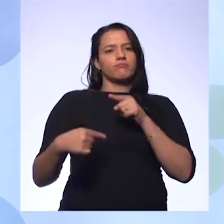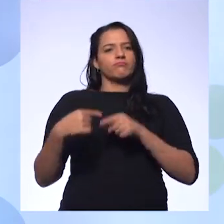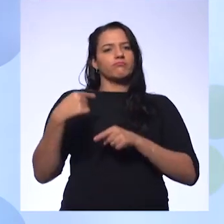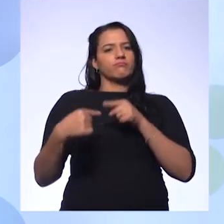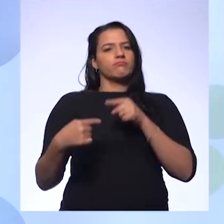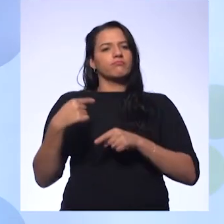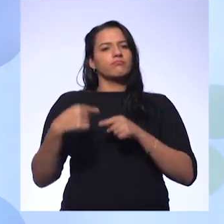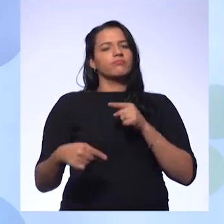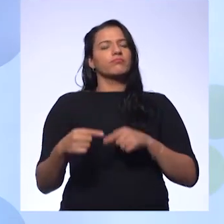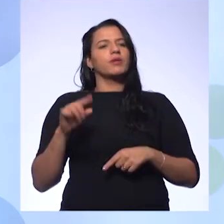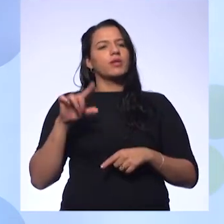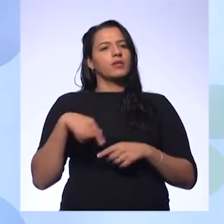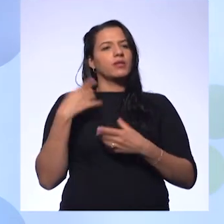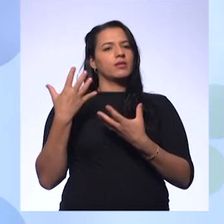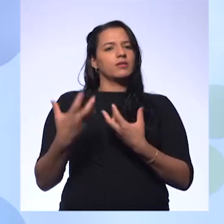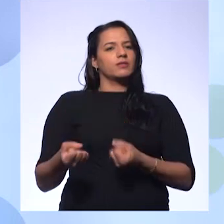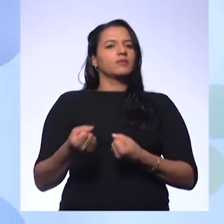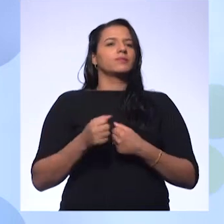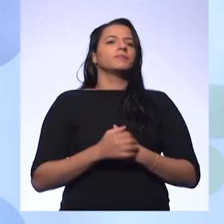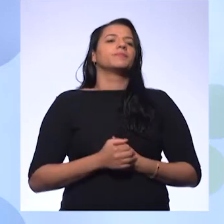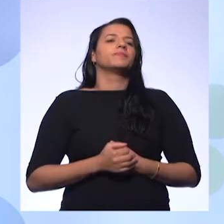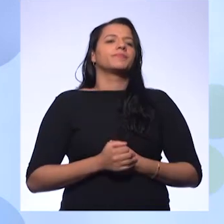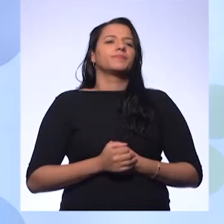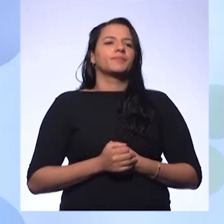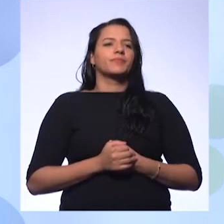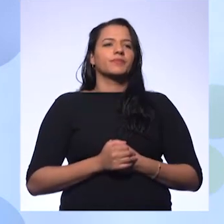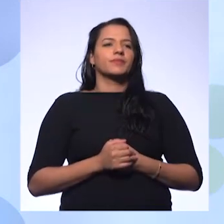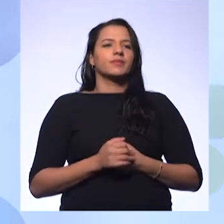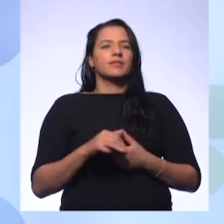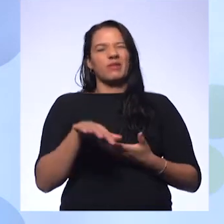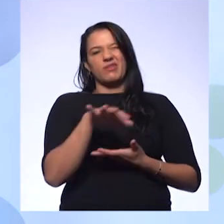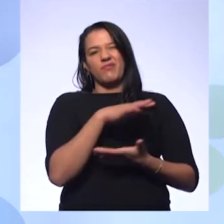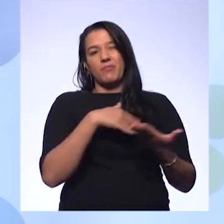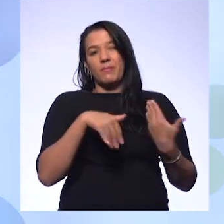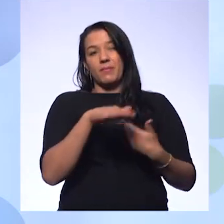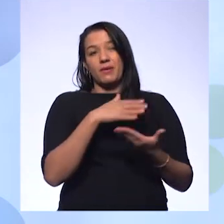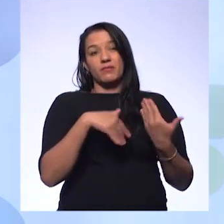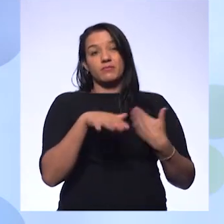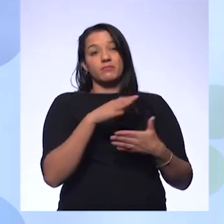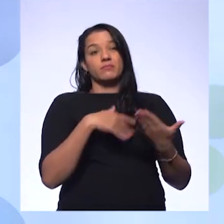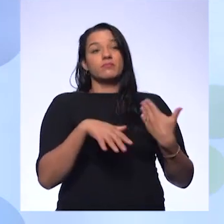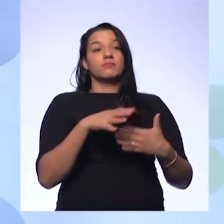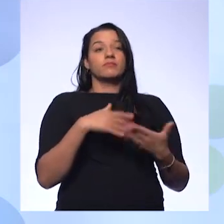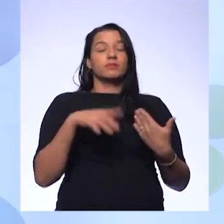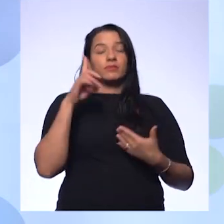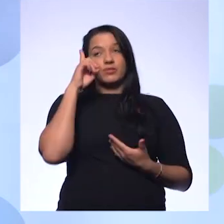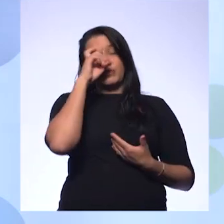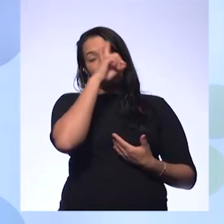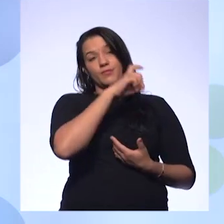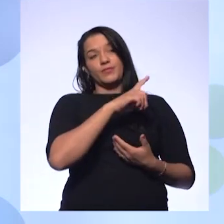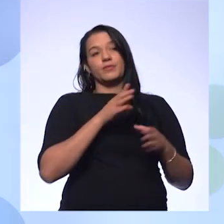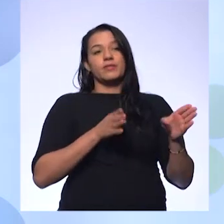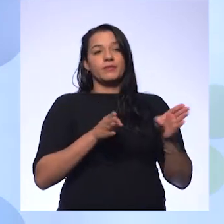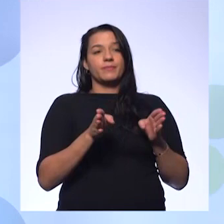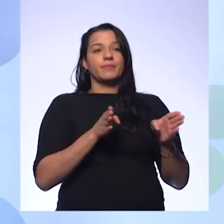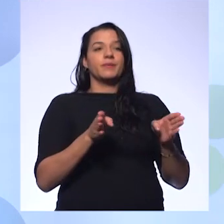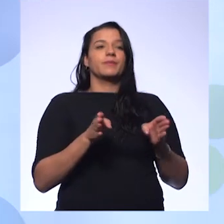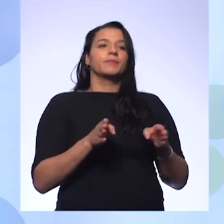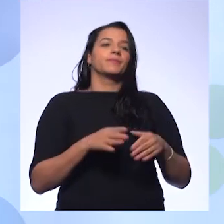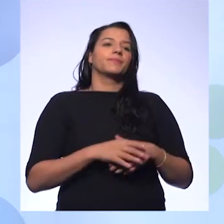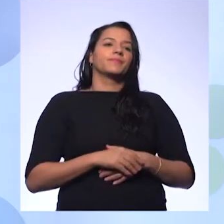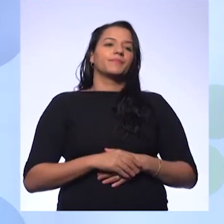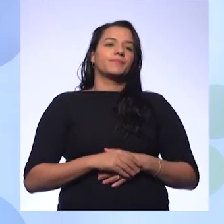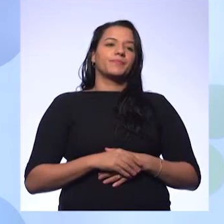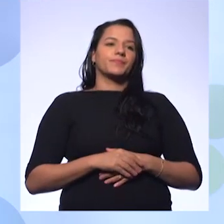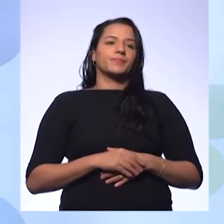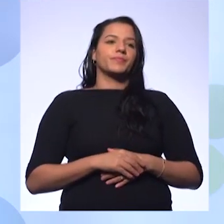ele não ter sido indicado. Então, o cenário estava muito acirrado, muito tenso nesse momento, tá? Uma